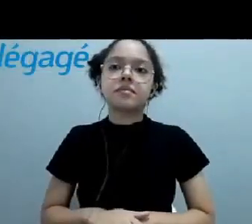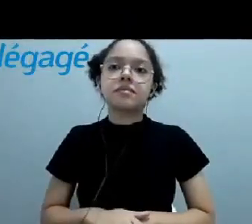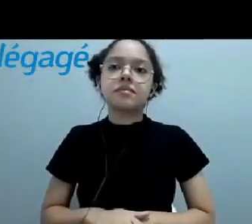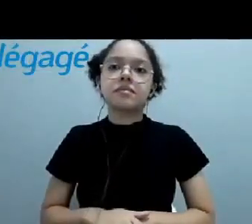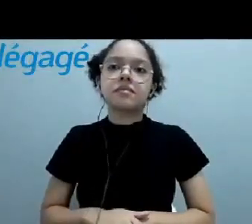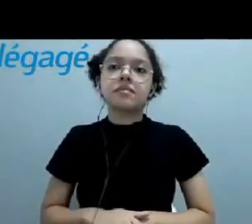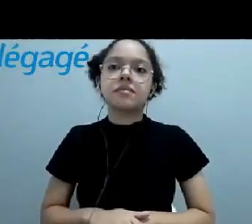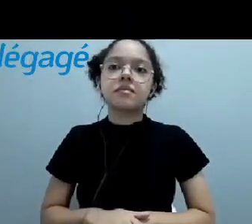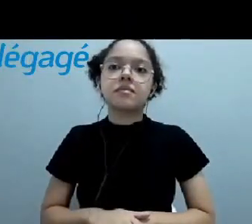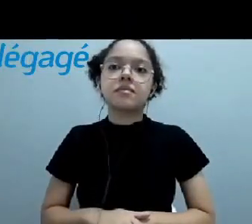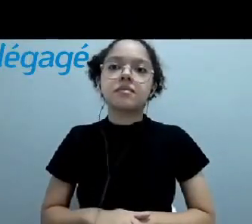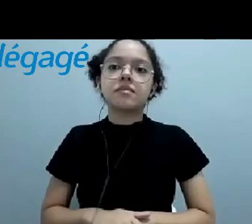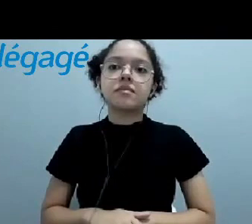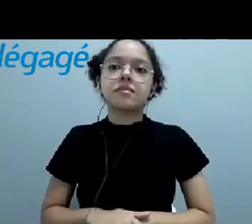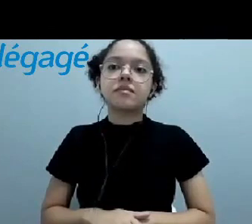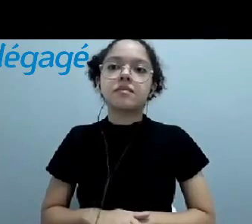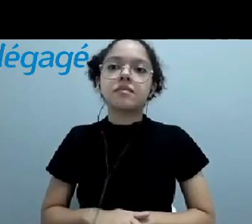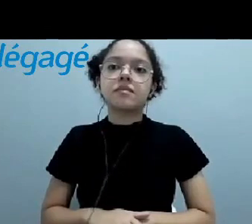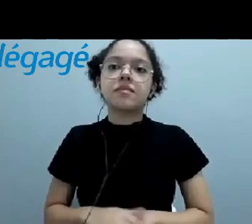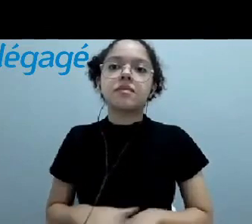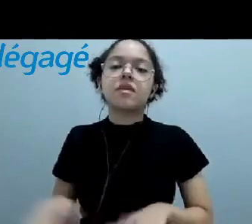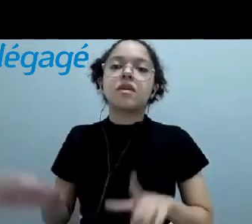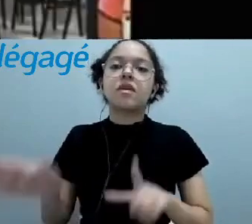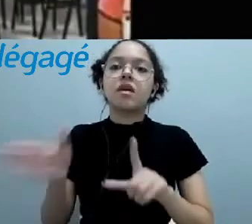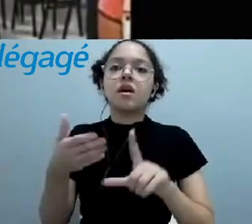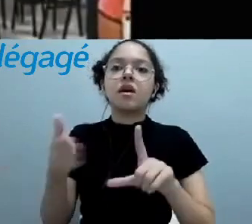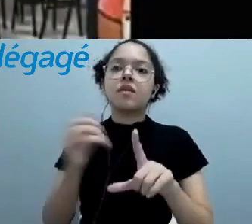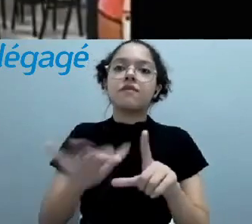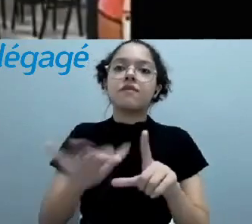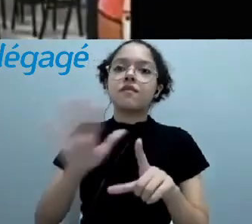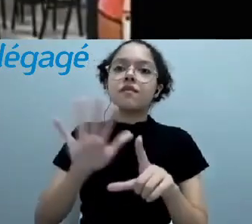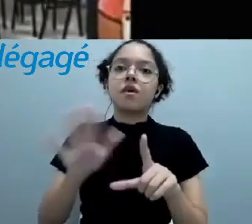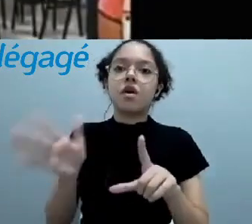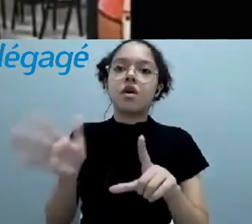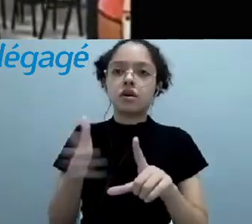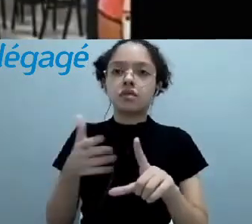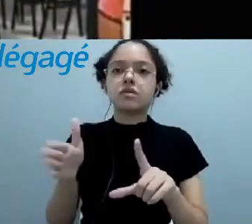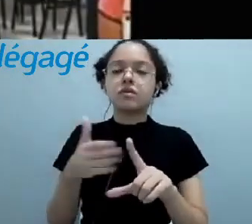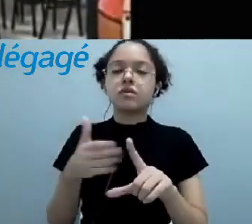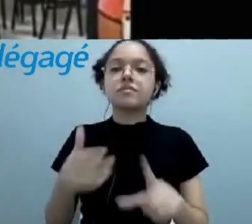né? Como o Alexandre falou, a música que rege, né?